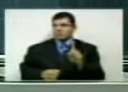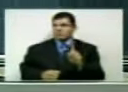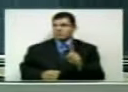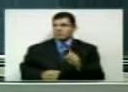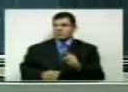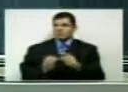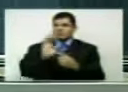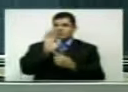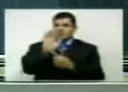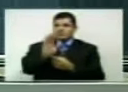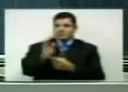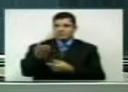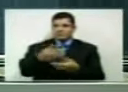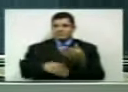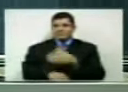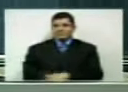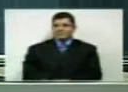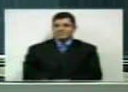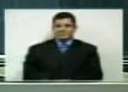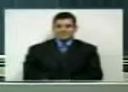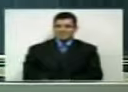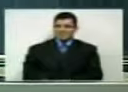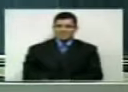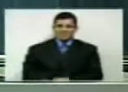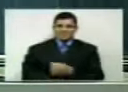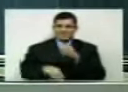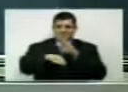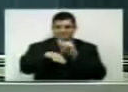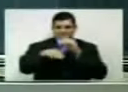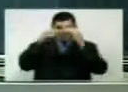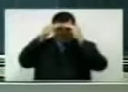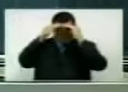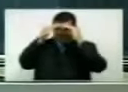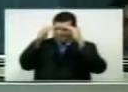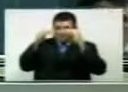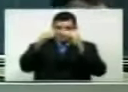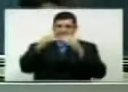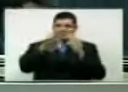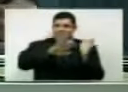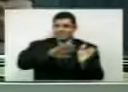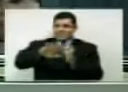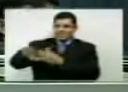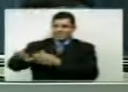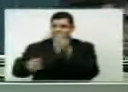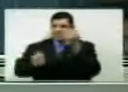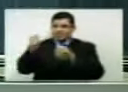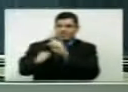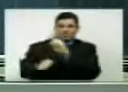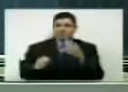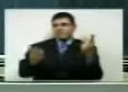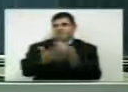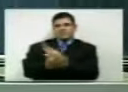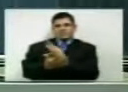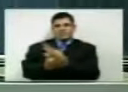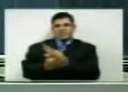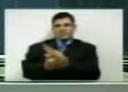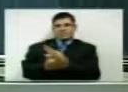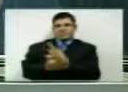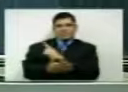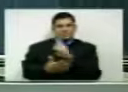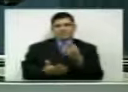A demonstração de amor, nesse caso, é chamar a atenção. É tirar o carro, é dizer que ele está errado.